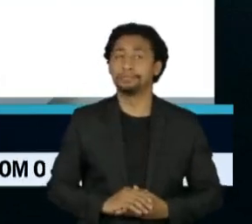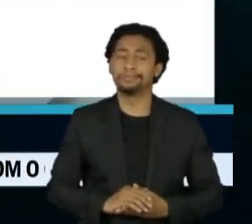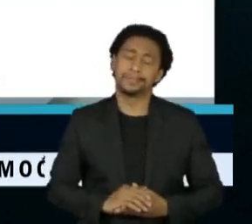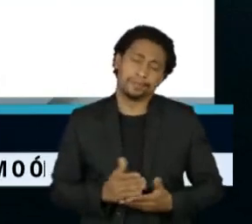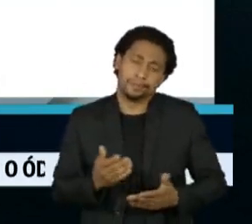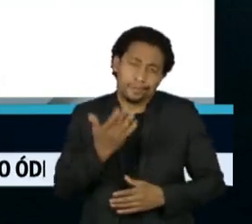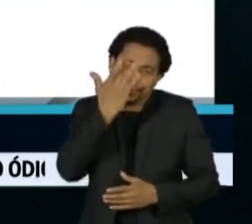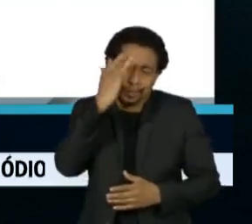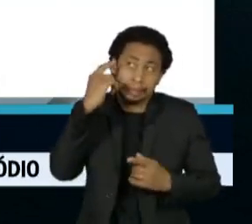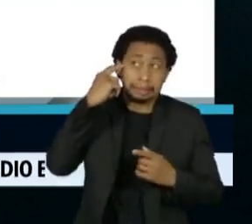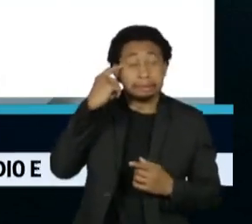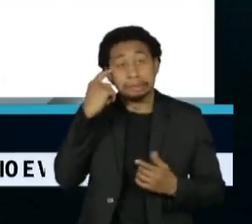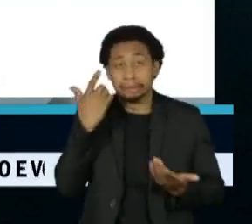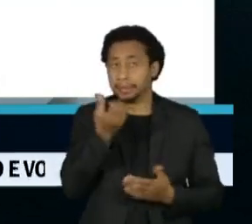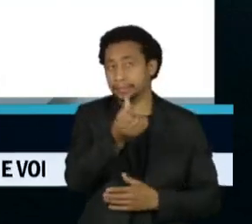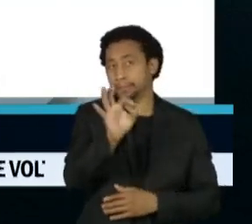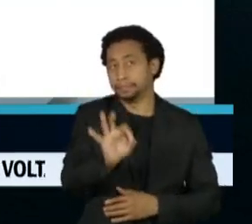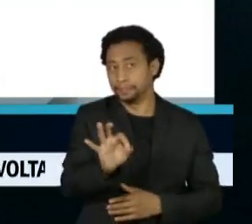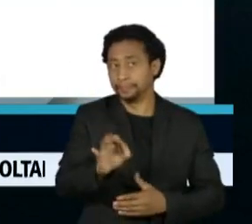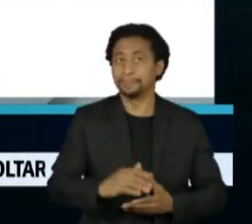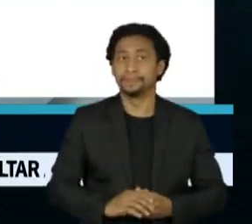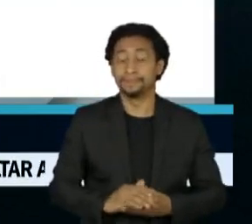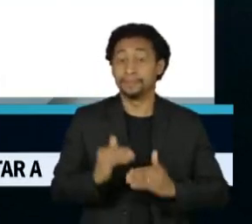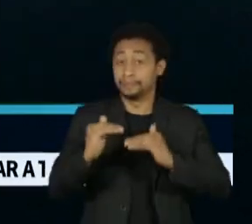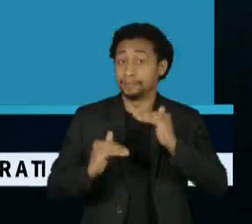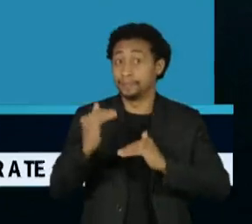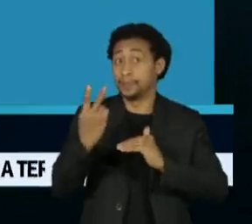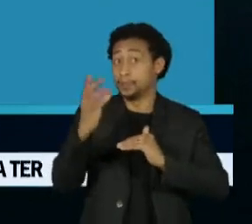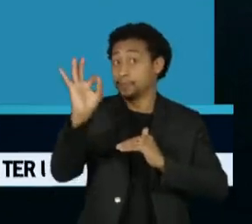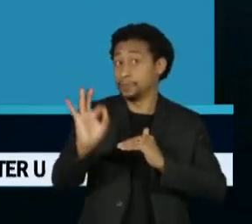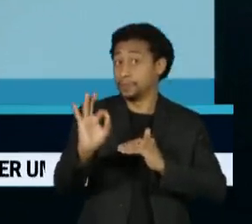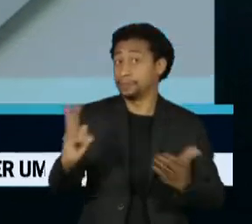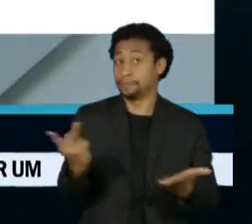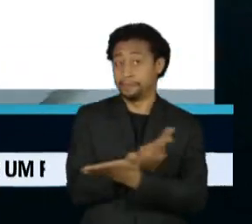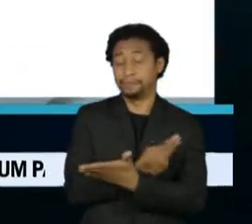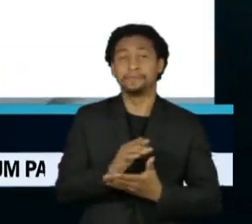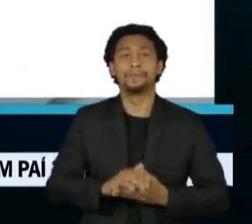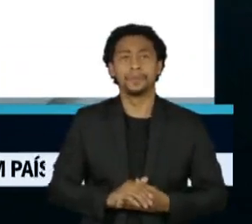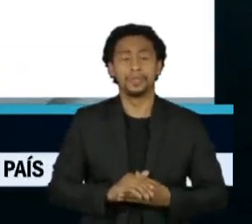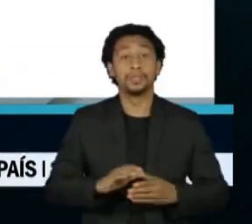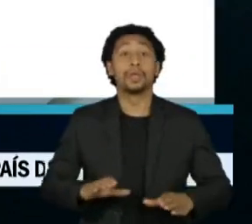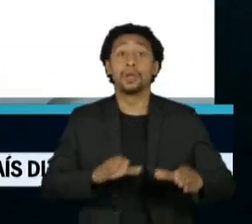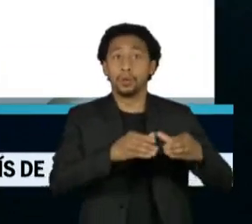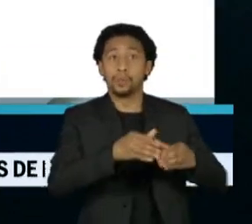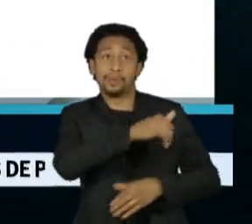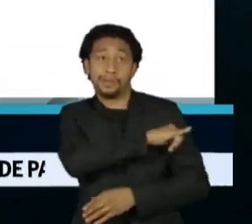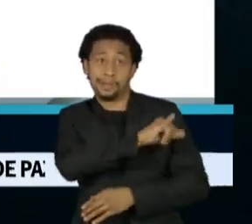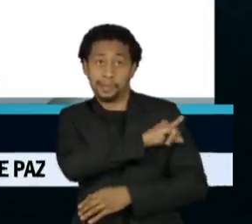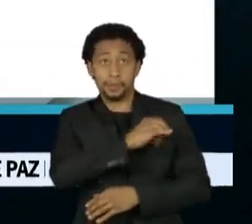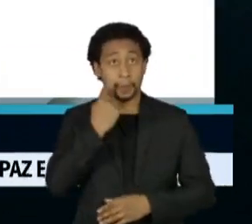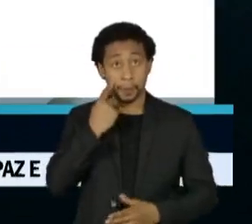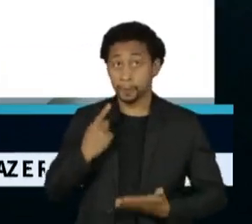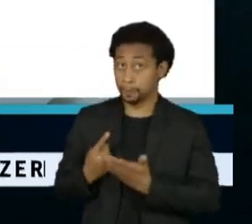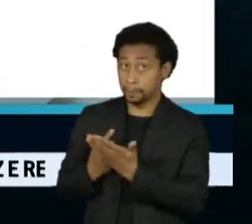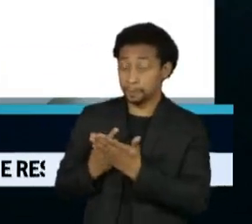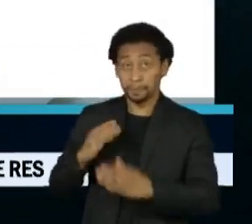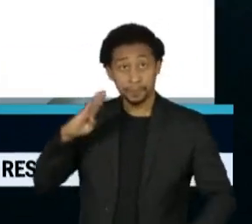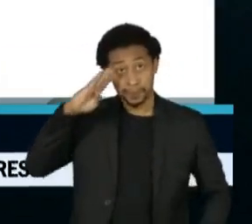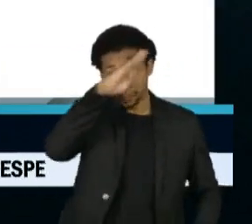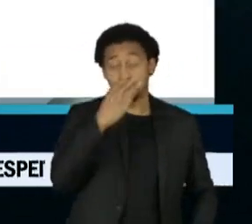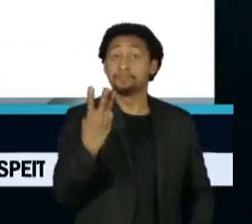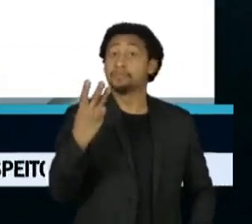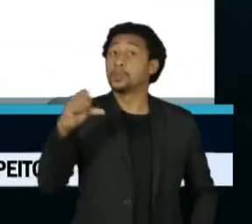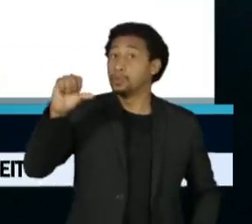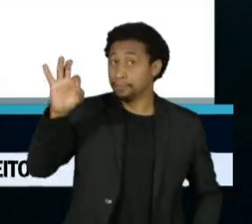índice dos indecisos. A margem de erro é de 2 pontos. No Rio, Bolsonaro lidera com 39%. Lula